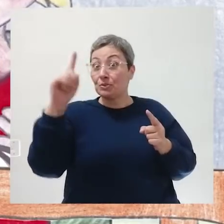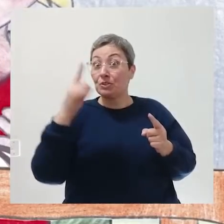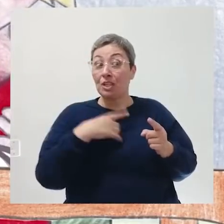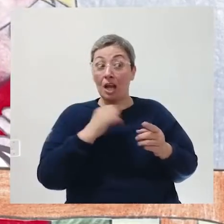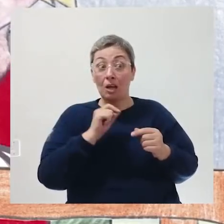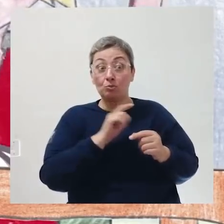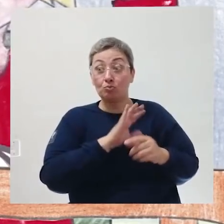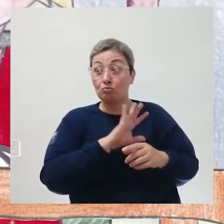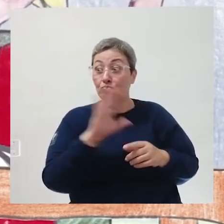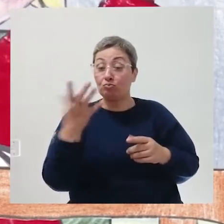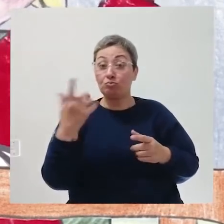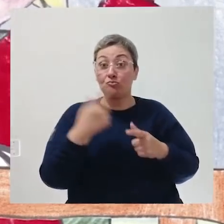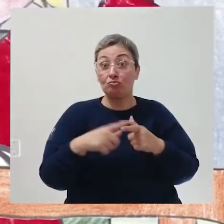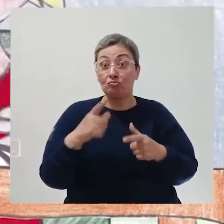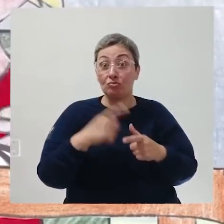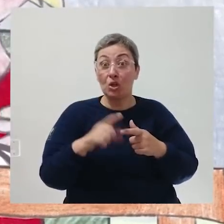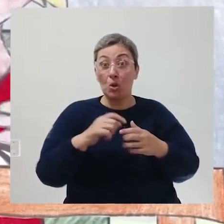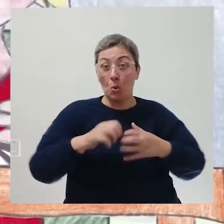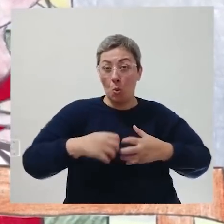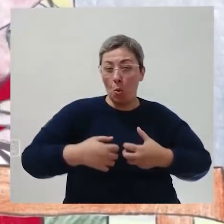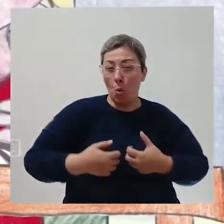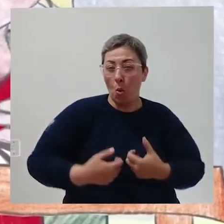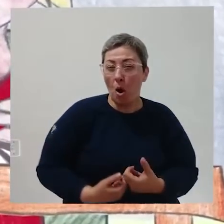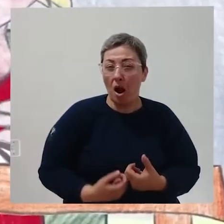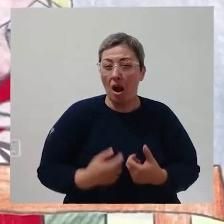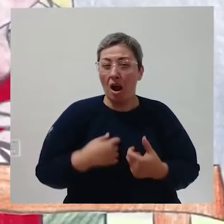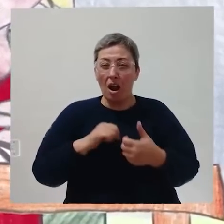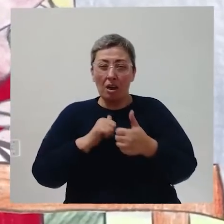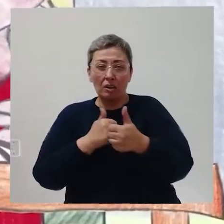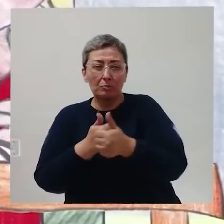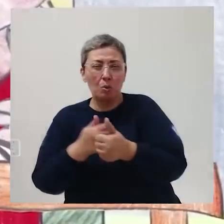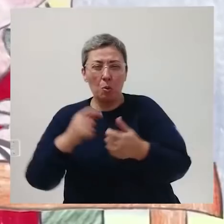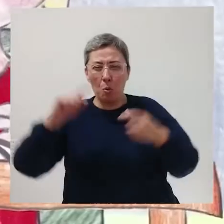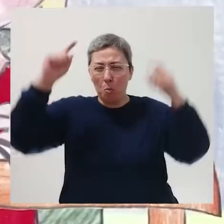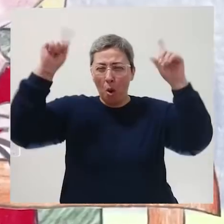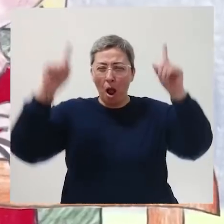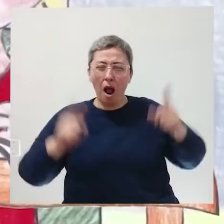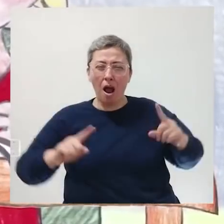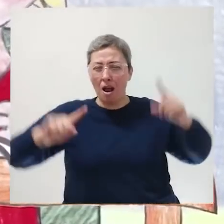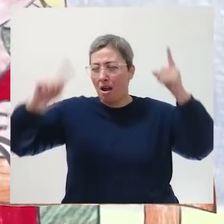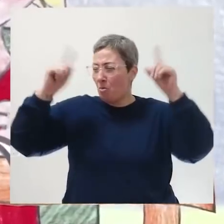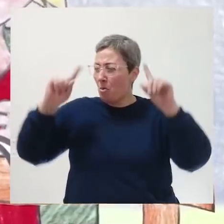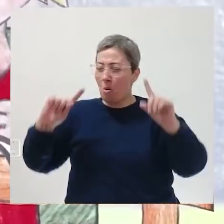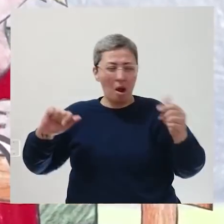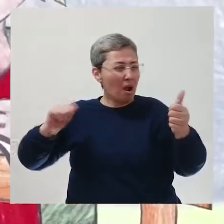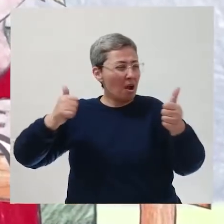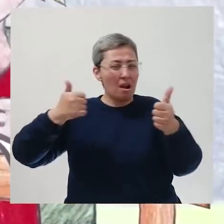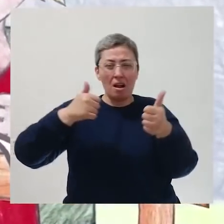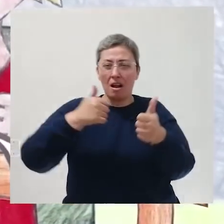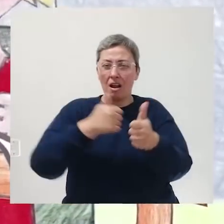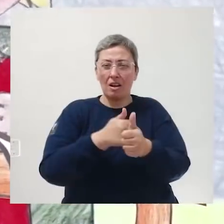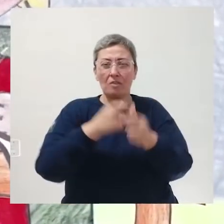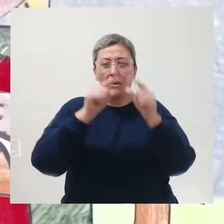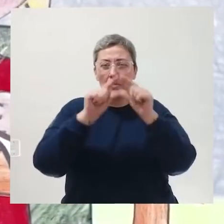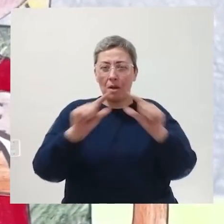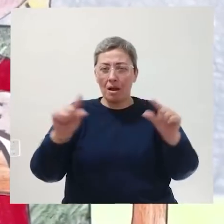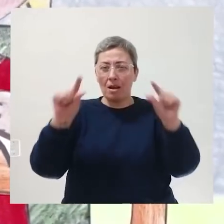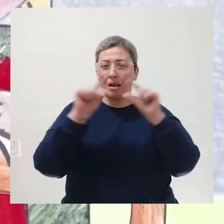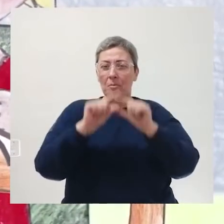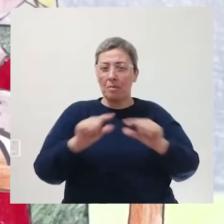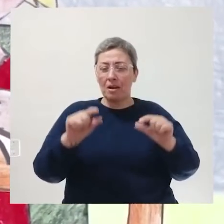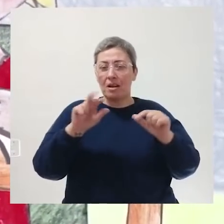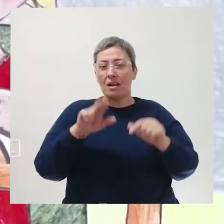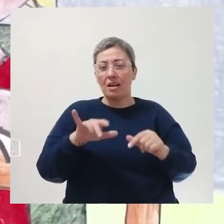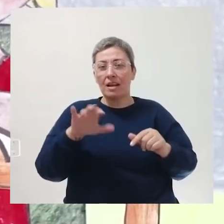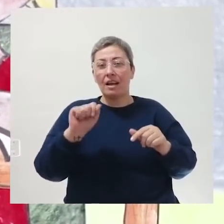ameaça surgiu. Um monstro sinistro, que era seguido pelas tempestades, se aproximava. De frase em frase,